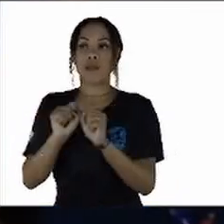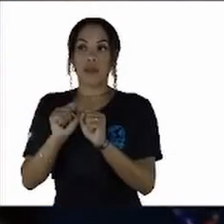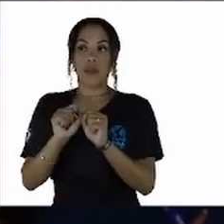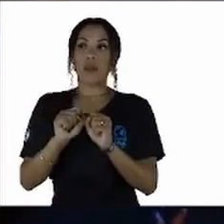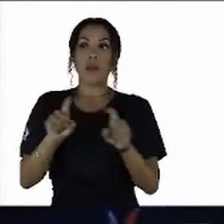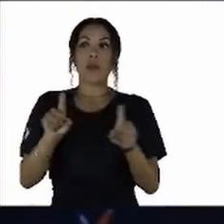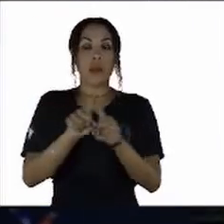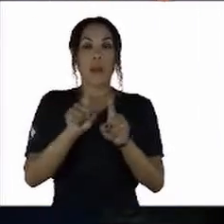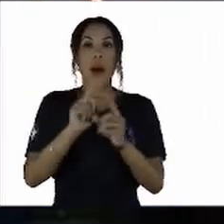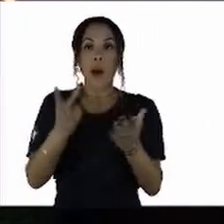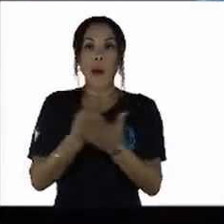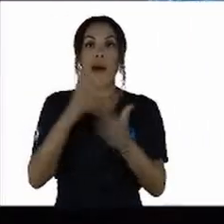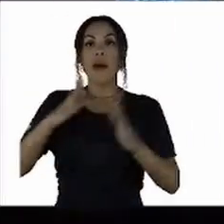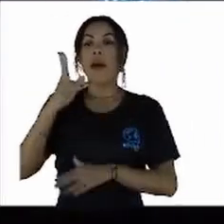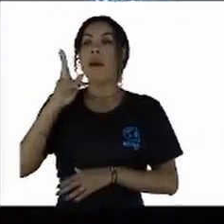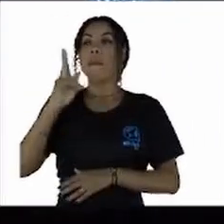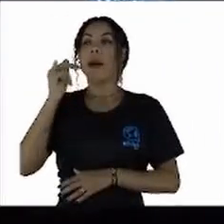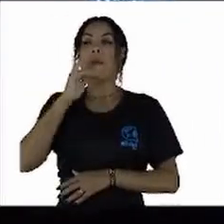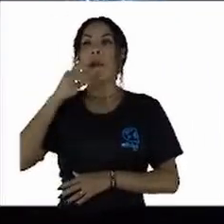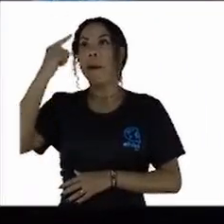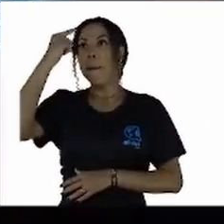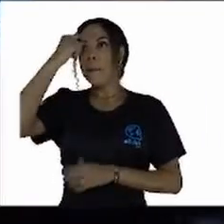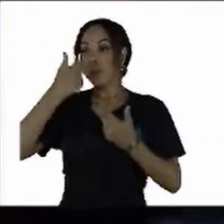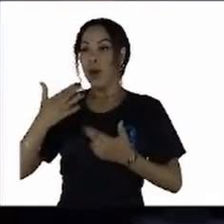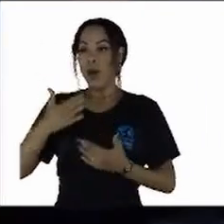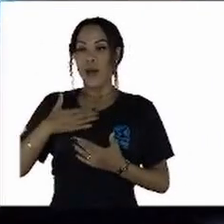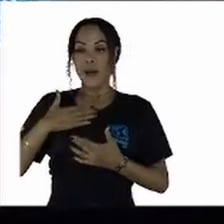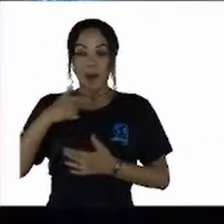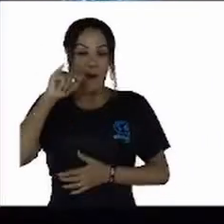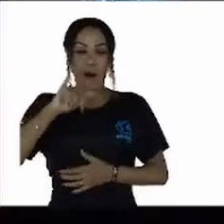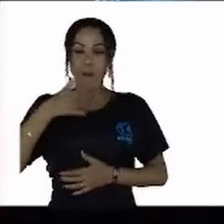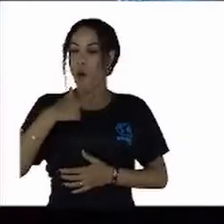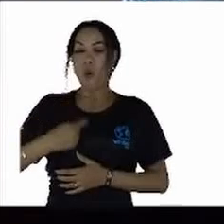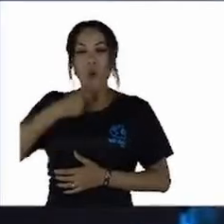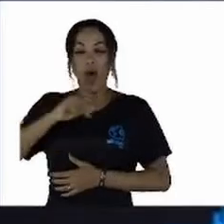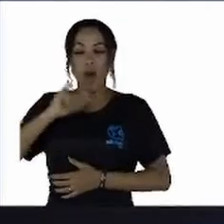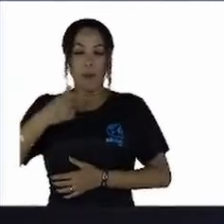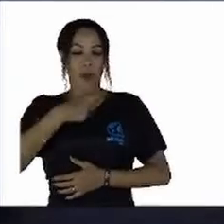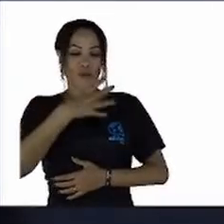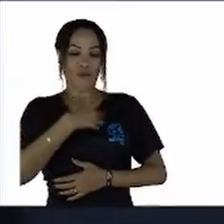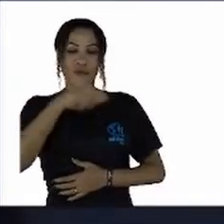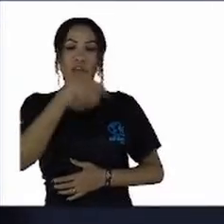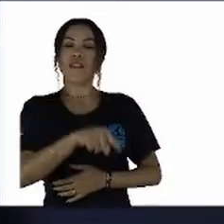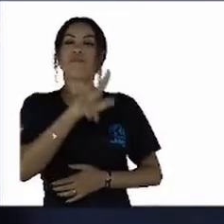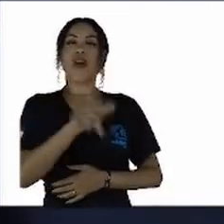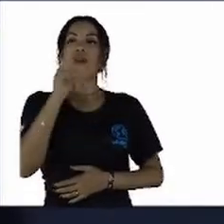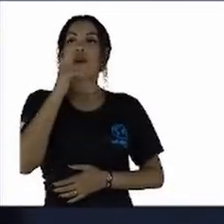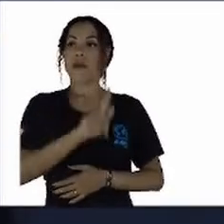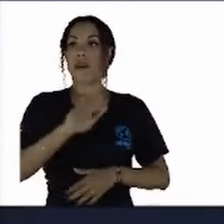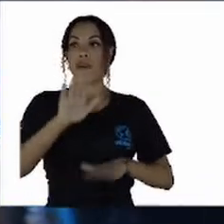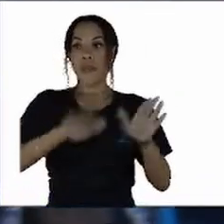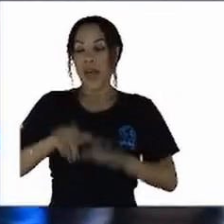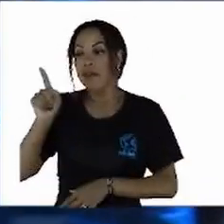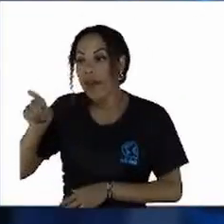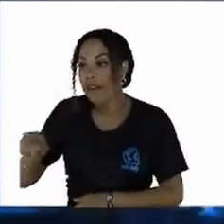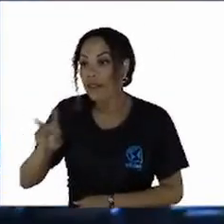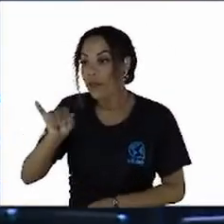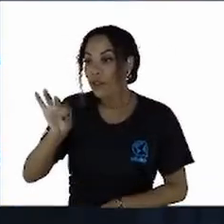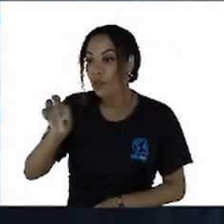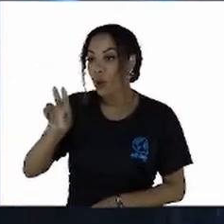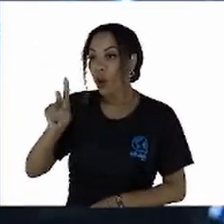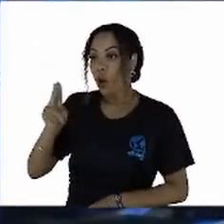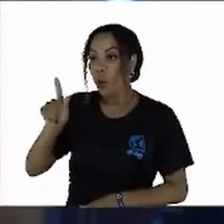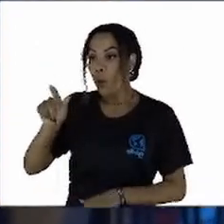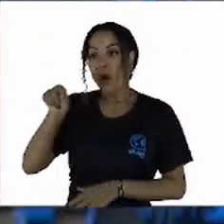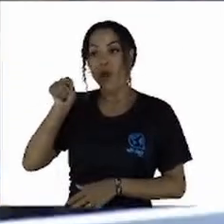também, né? Um pai e a mãe projetam no filho uma coisa que não foi bem realizada nele. Ele fala, eu quero que o meu filho seja isso. Às vezes, Vitor Hugo, você é